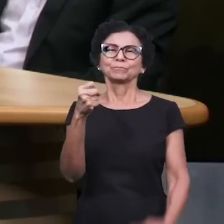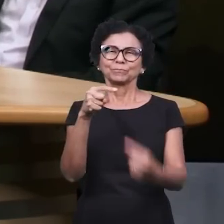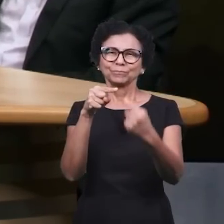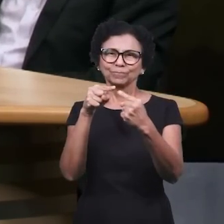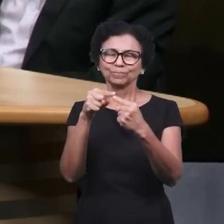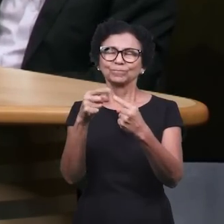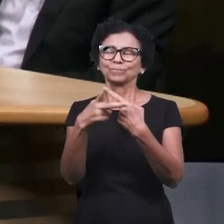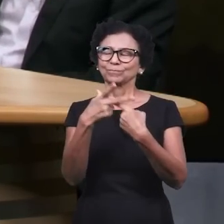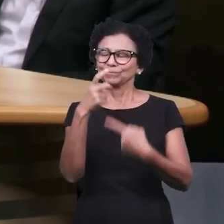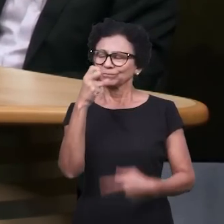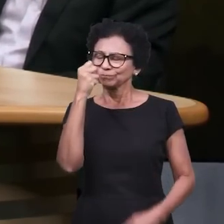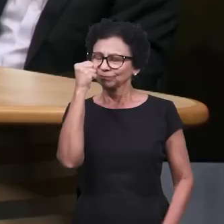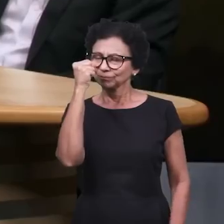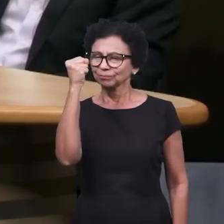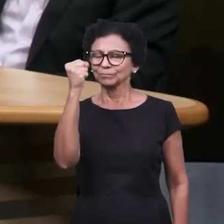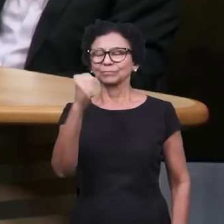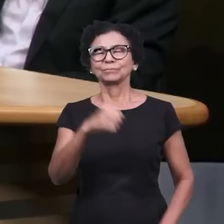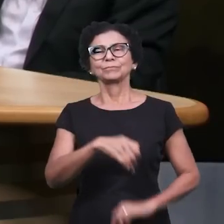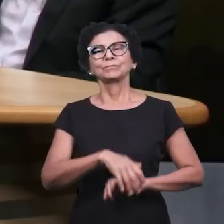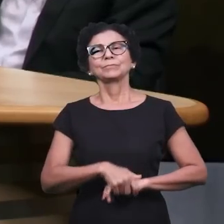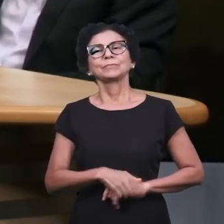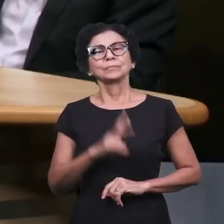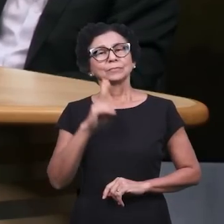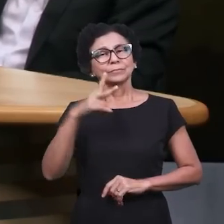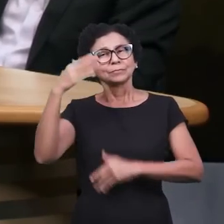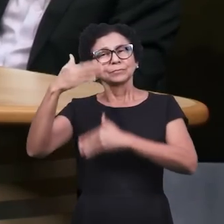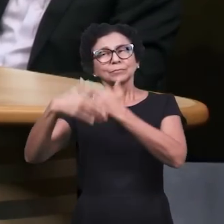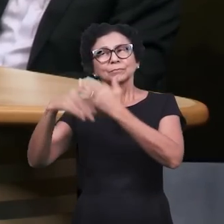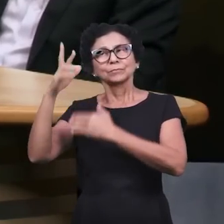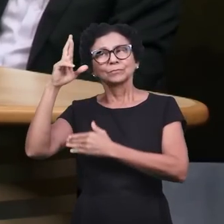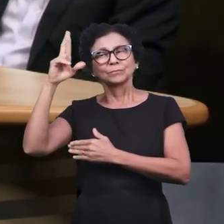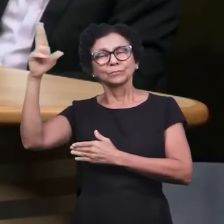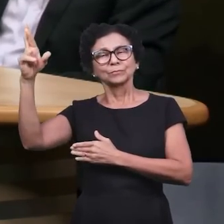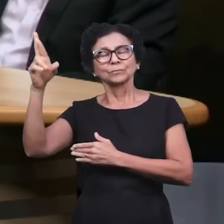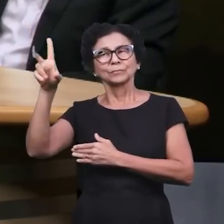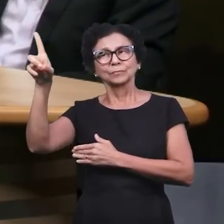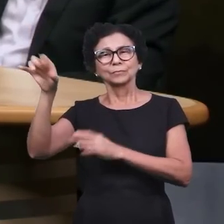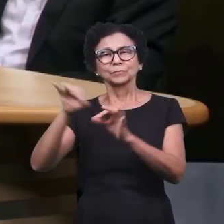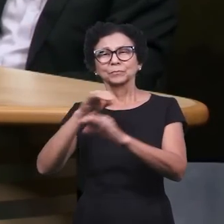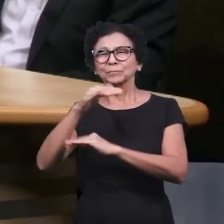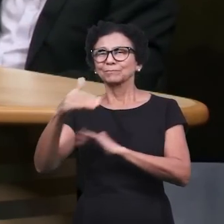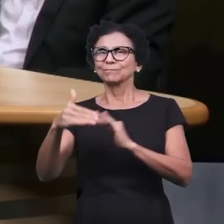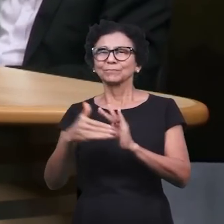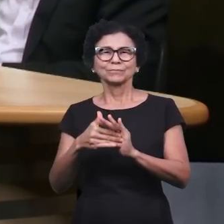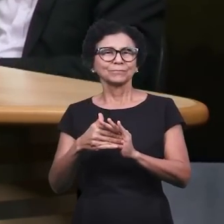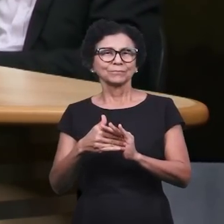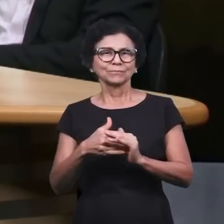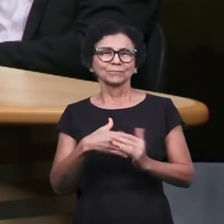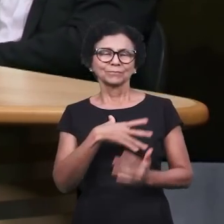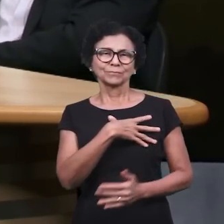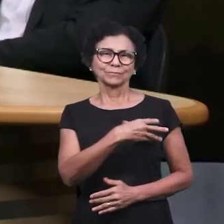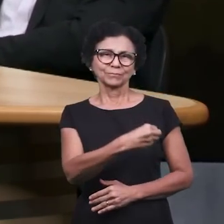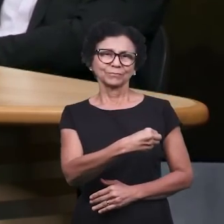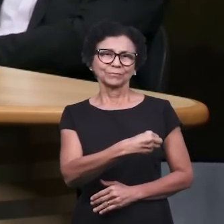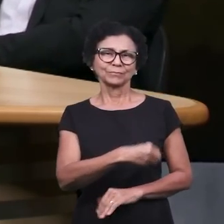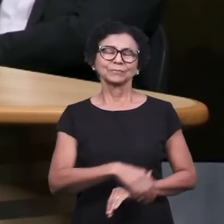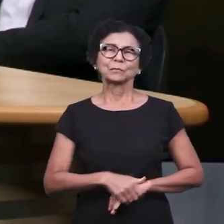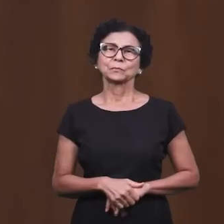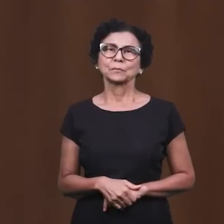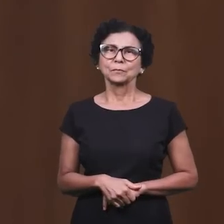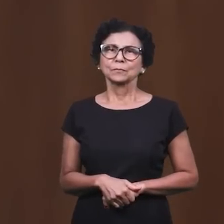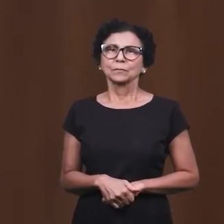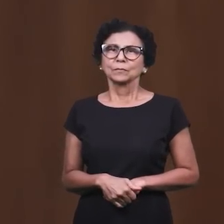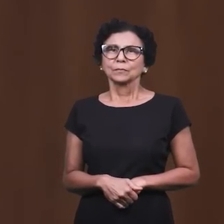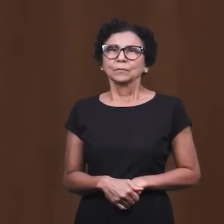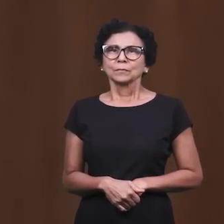o profético na vida do Senhor. O que é Perfeito. profético que o Você Senhor tem para eles? você falando, Marcelo, eu me lembrei do temor do